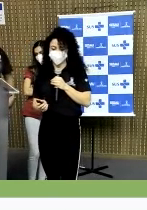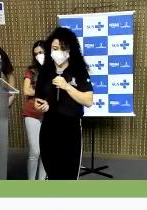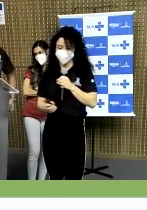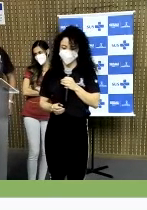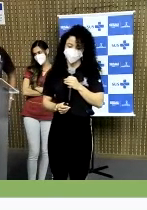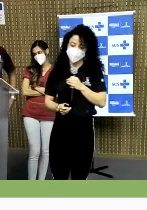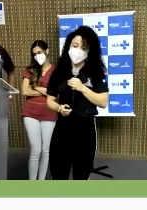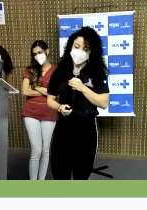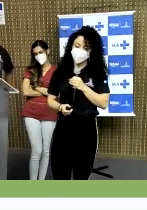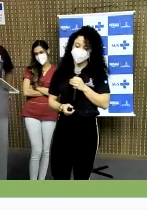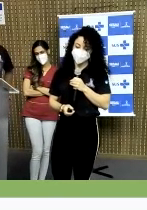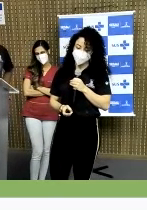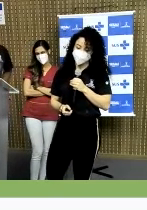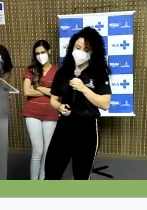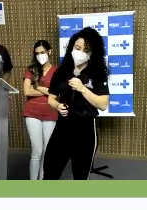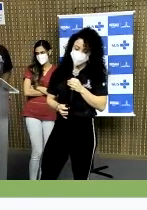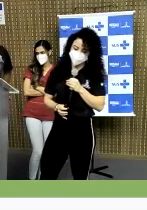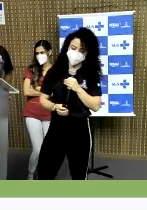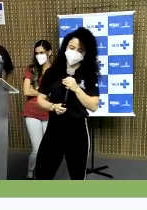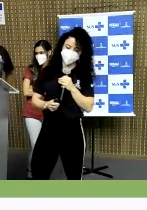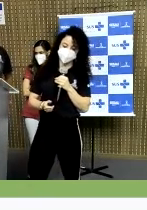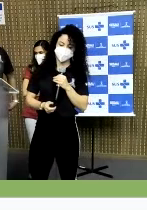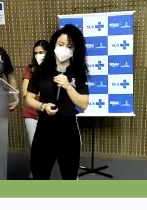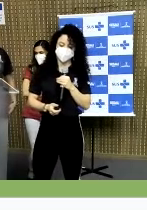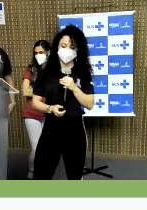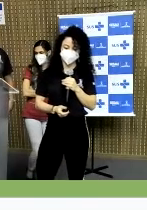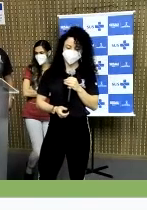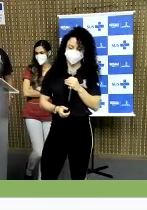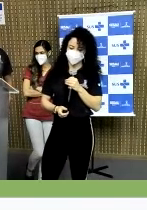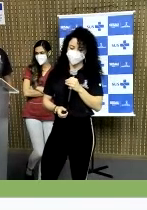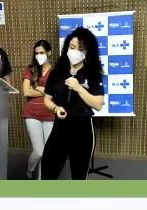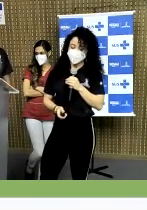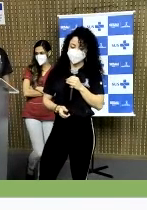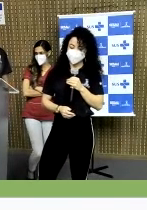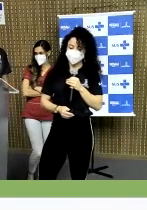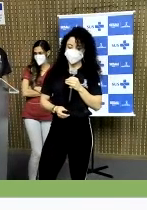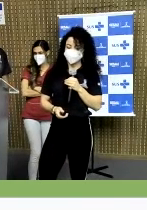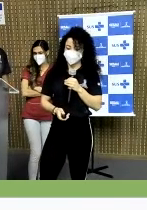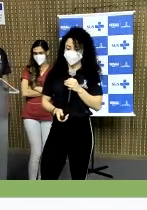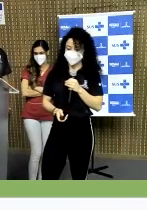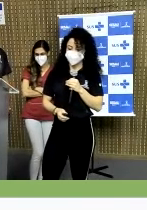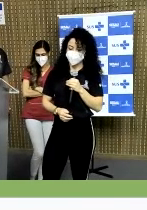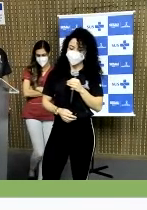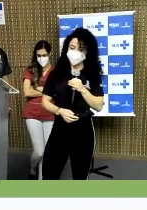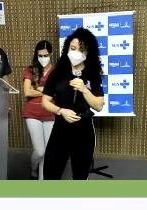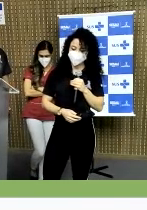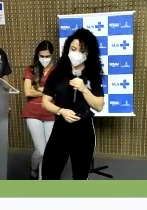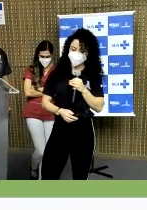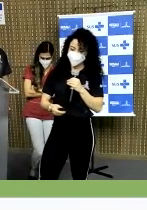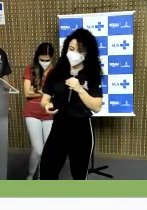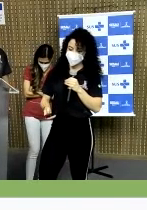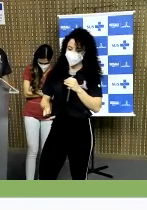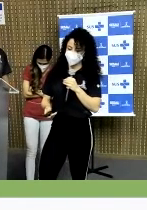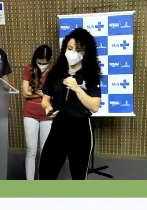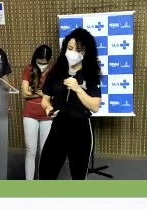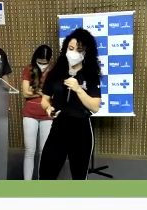2.928 pessoas. Em 2020, nós realizamos esses atendimentos em 36% dessa população e do